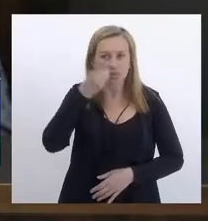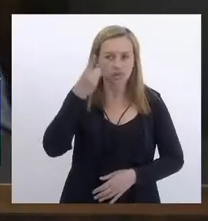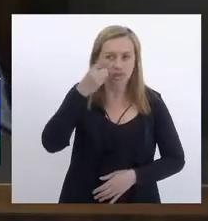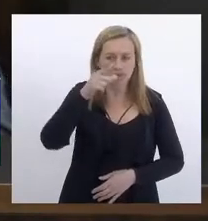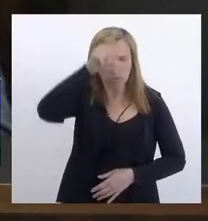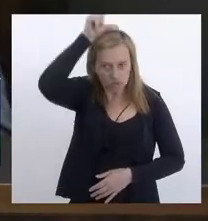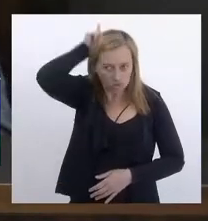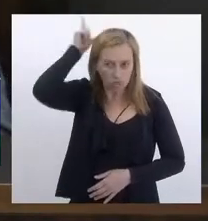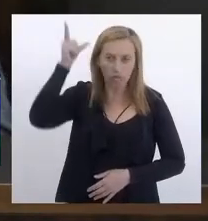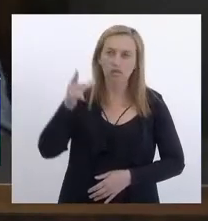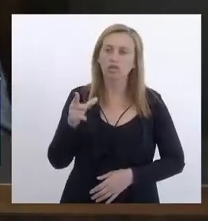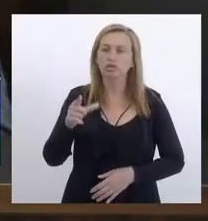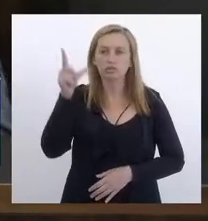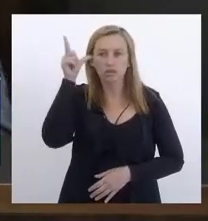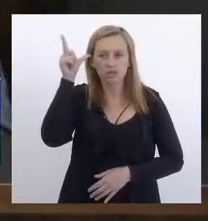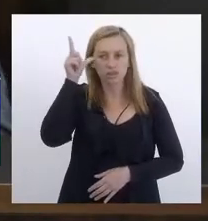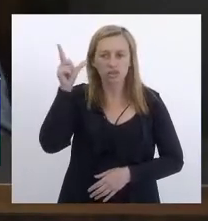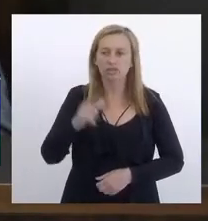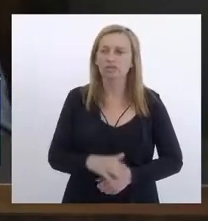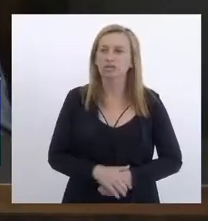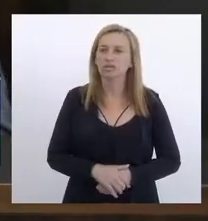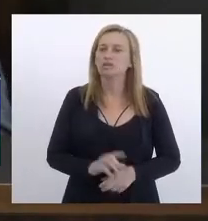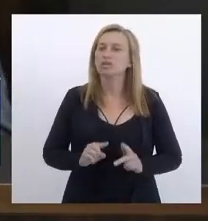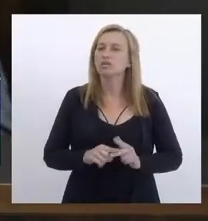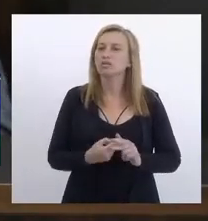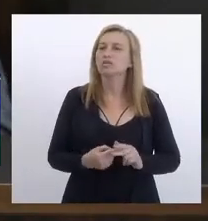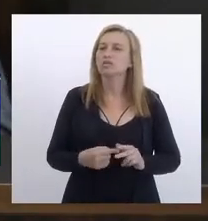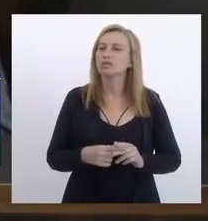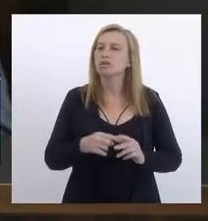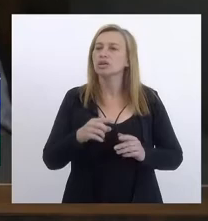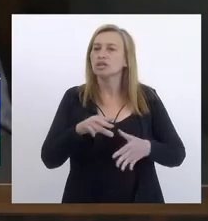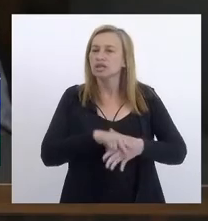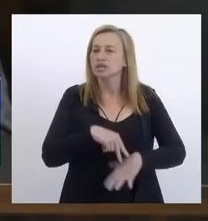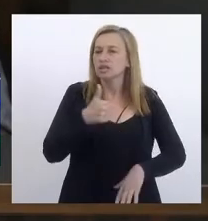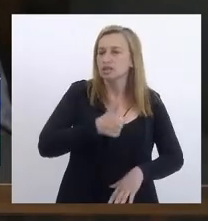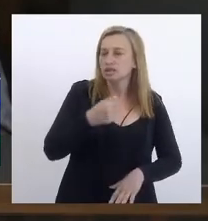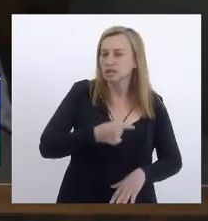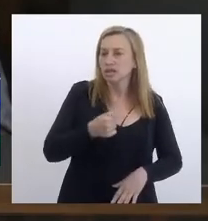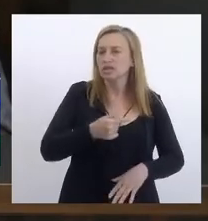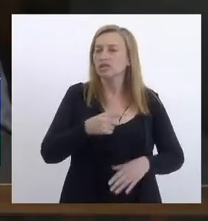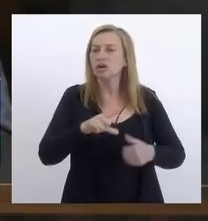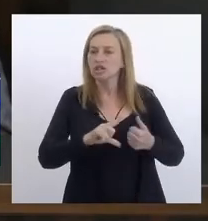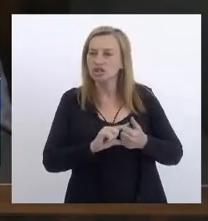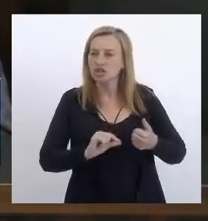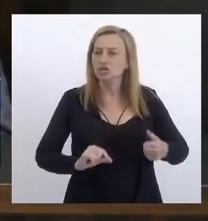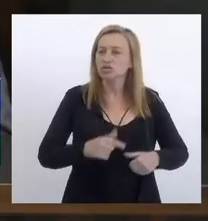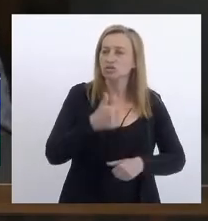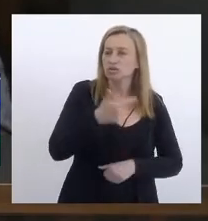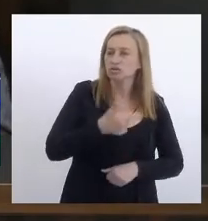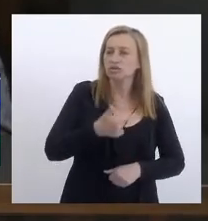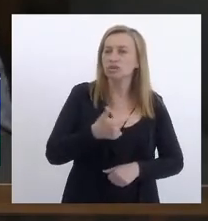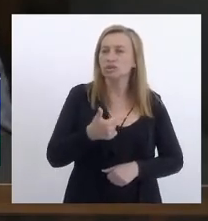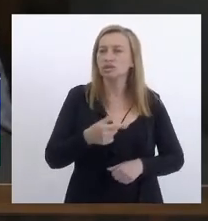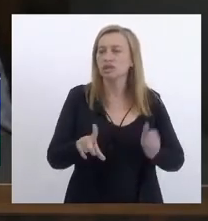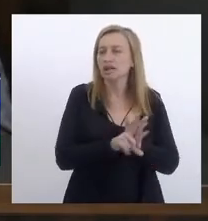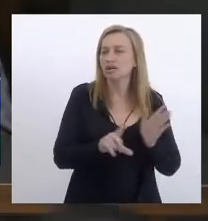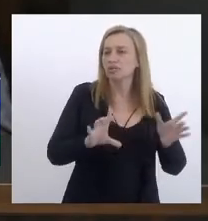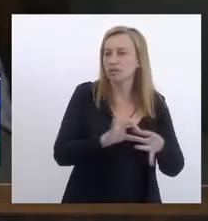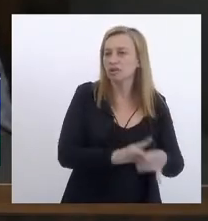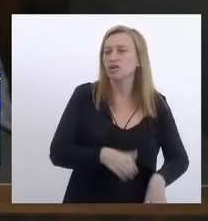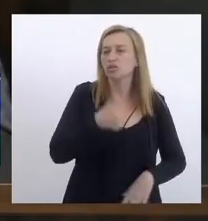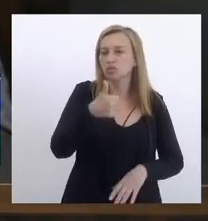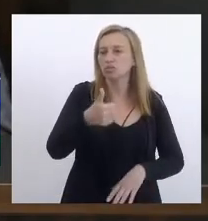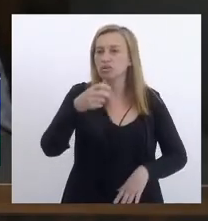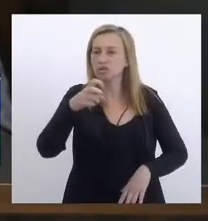Luiz Paulo e Lucinha, que regulamenta o inciso 7º do parágrafo 1º do artigo 2º da Lei Complementar Federal